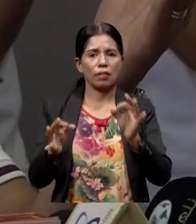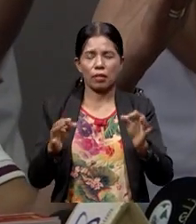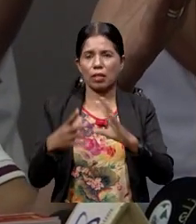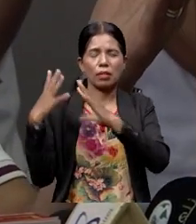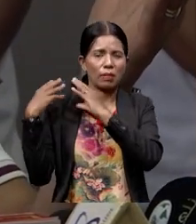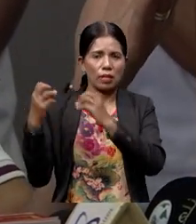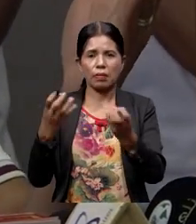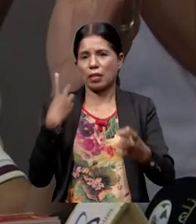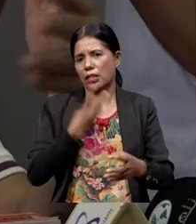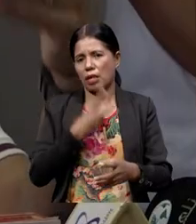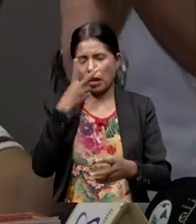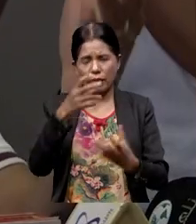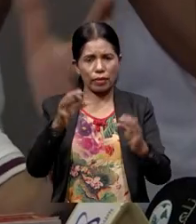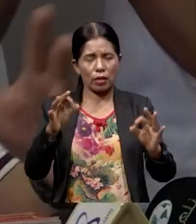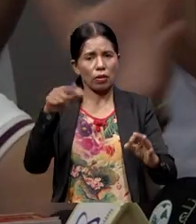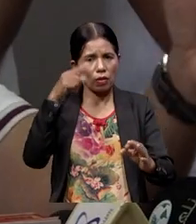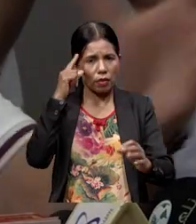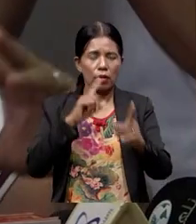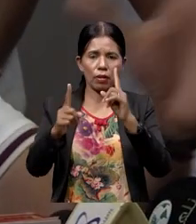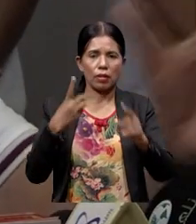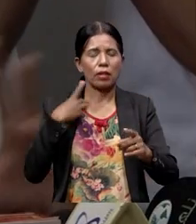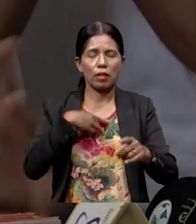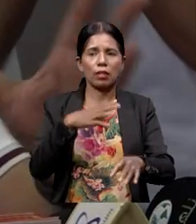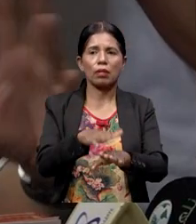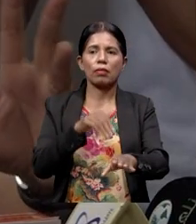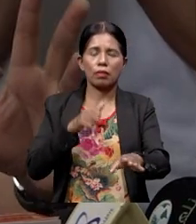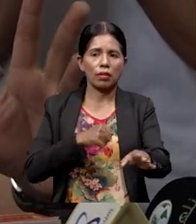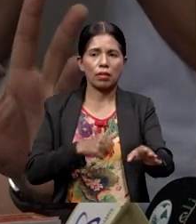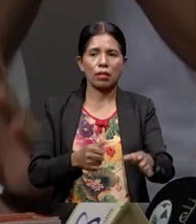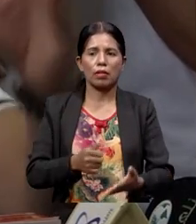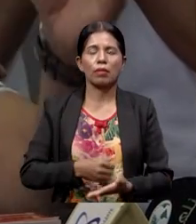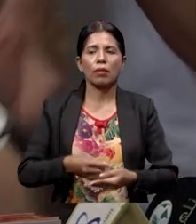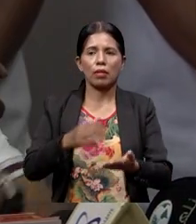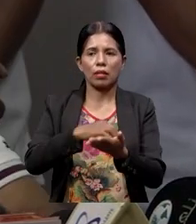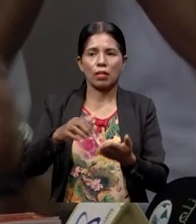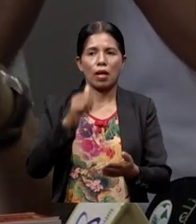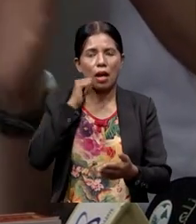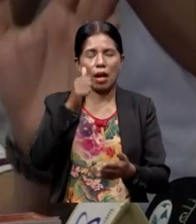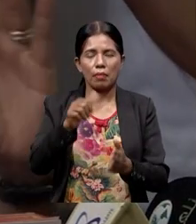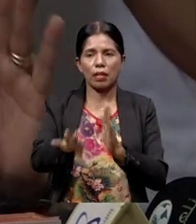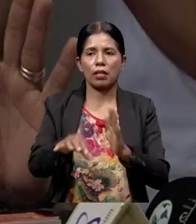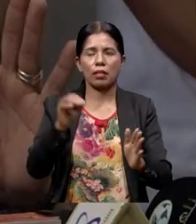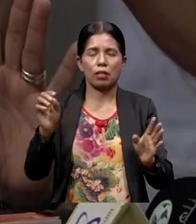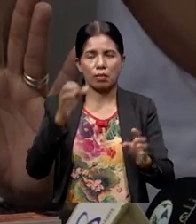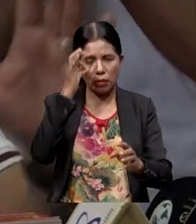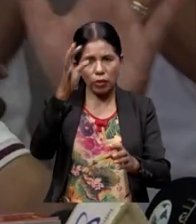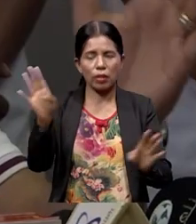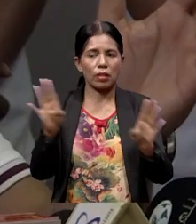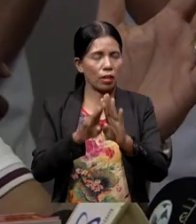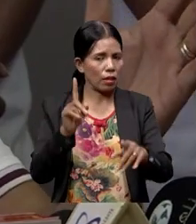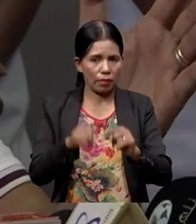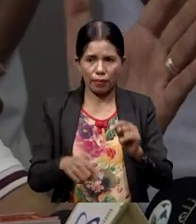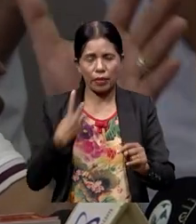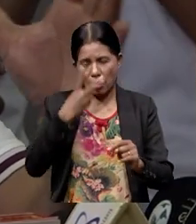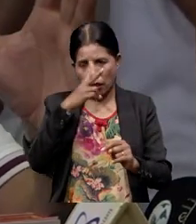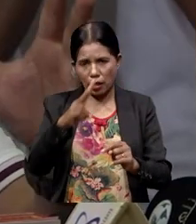ona. Bahira governo atravesano ita balama smalo tomai trata licencia da par avang hetam projetir beru ataka fal lavel. Itara no bat para